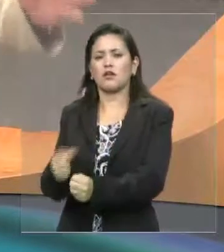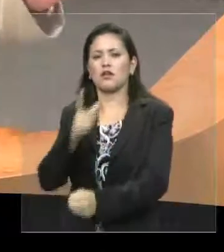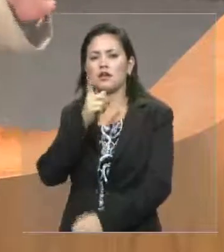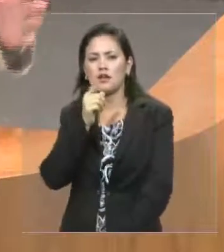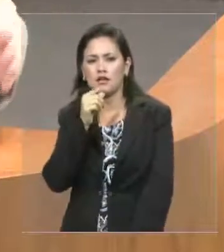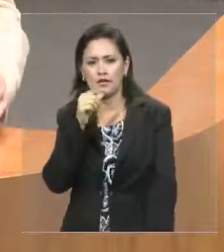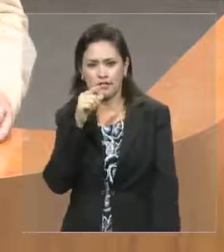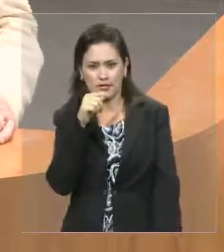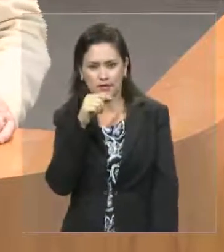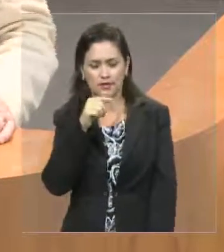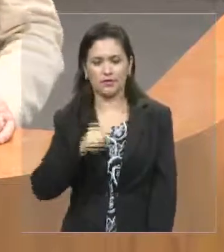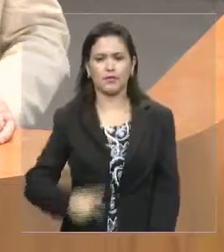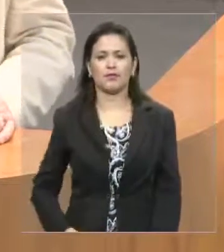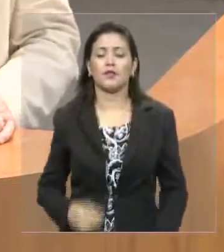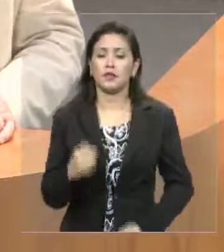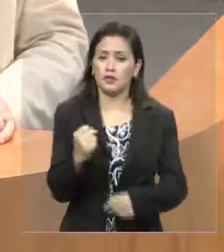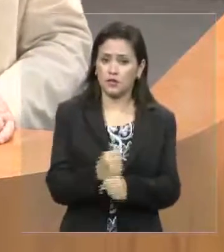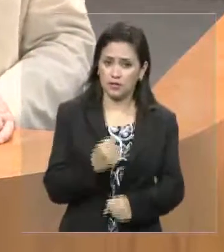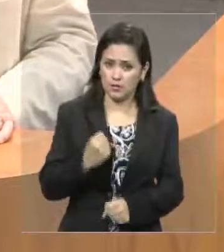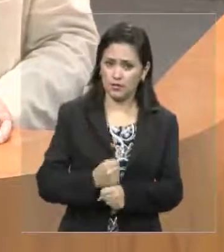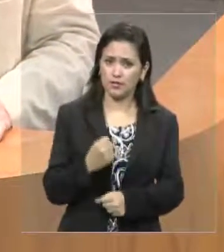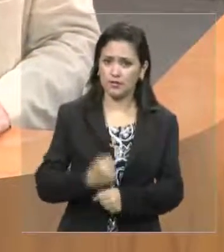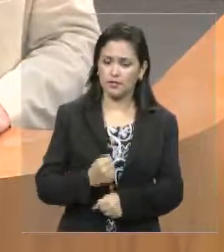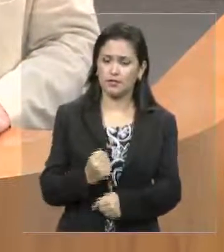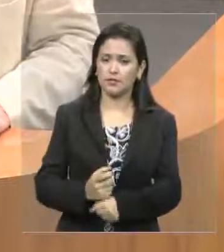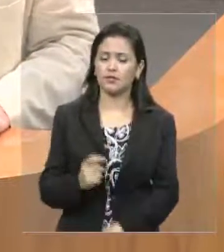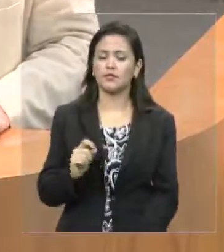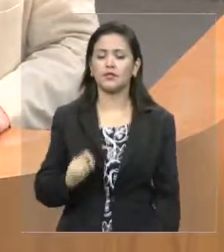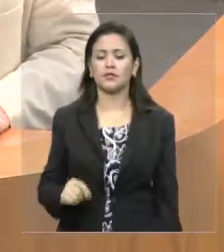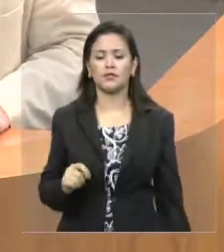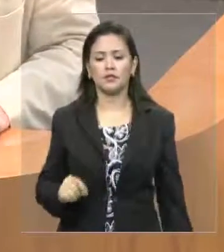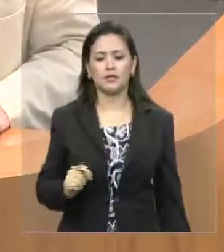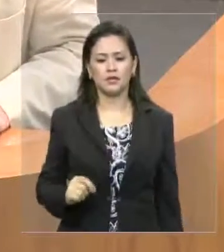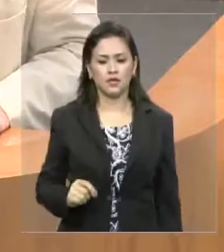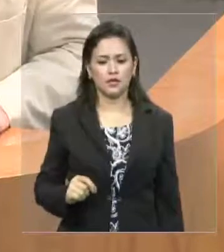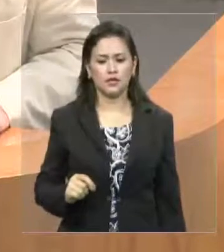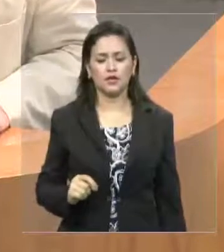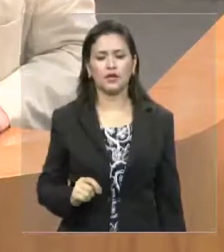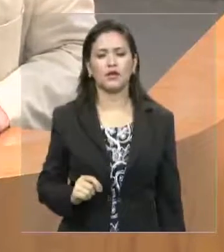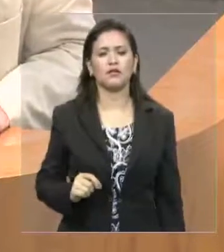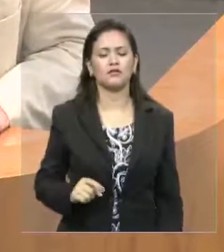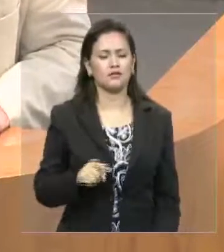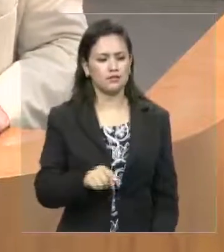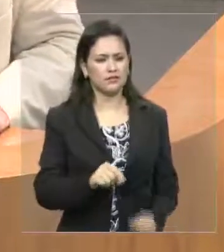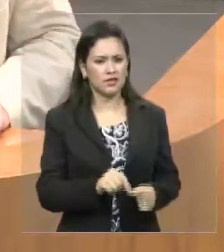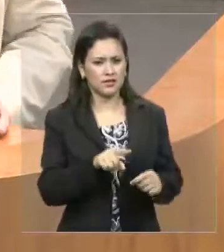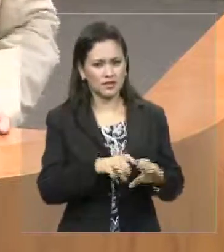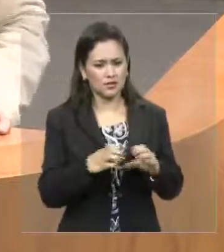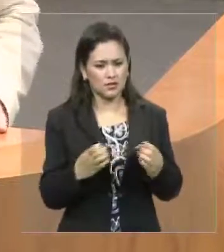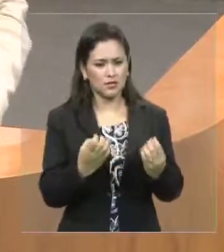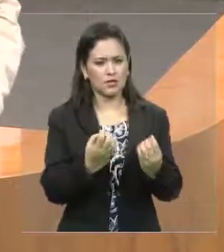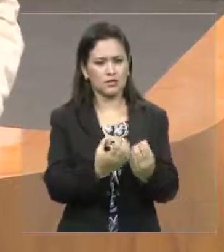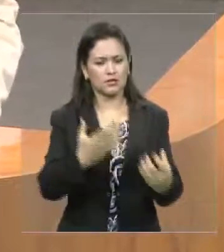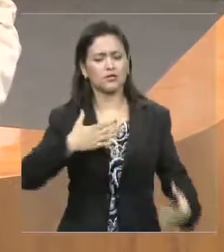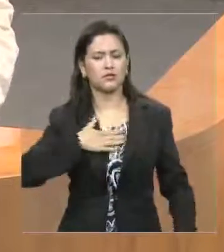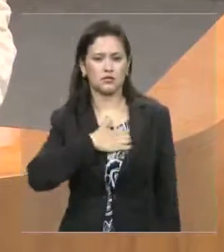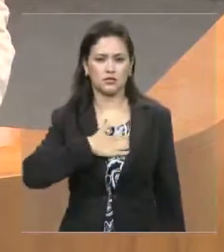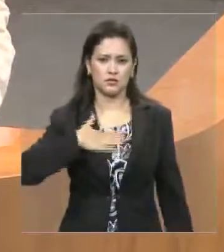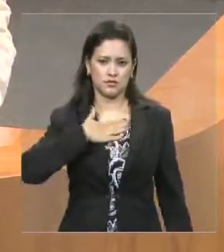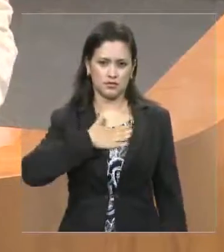pavimentação, uma obra que deixa aquela comunidade muito feliz.